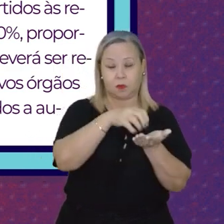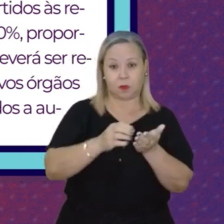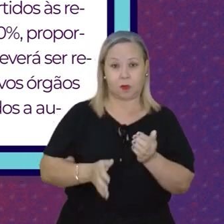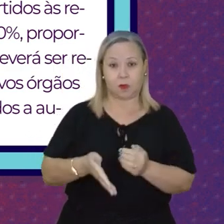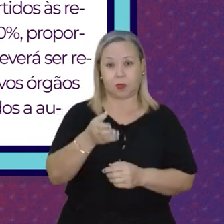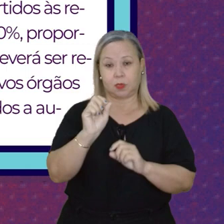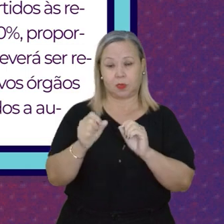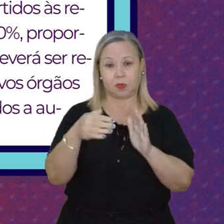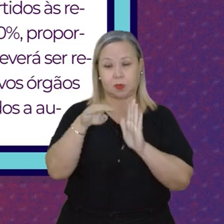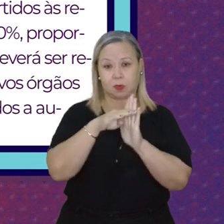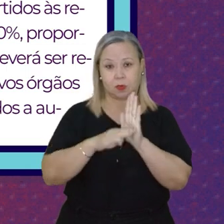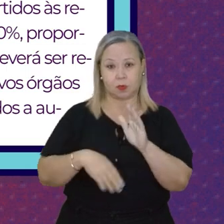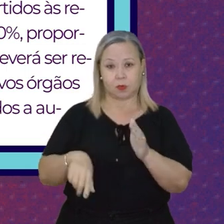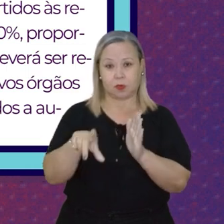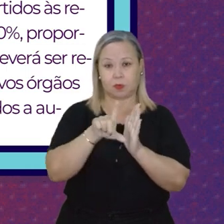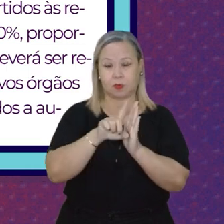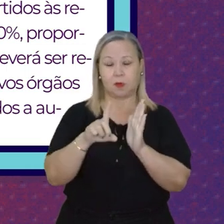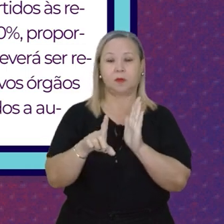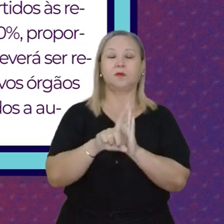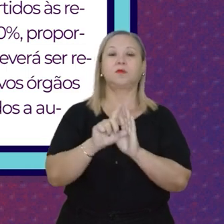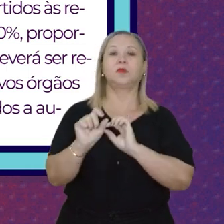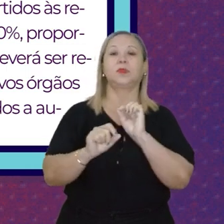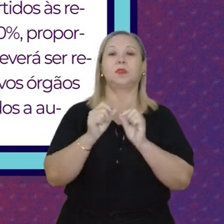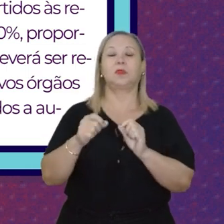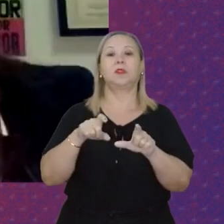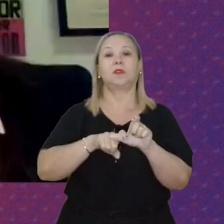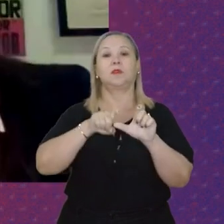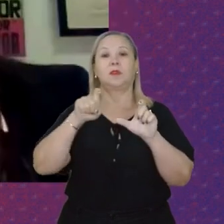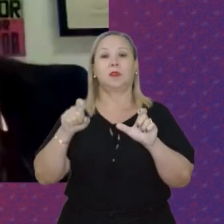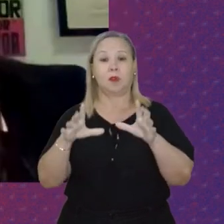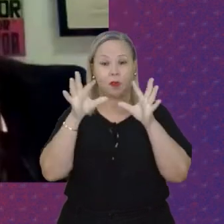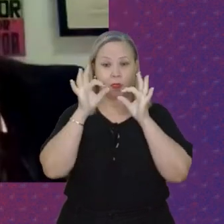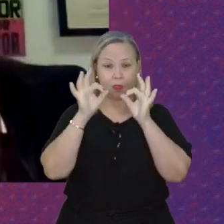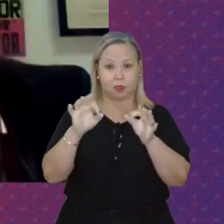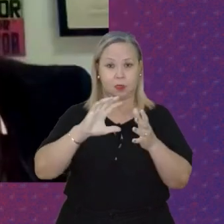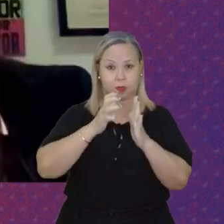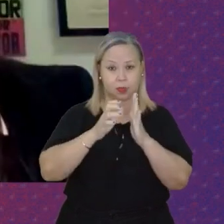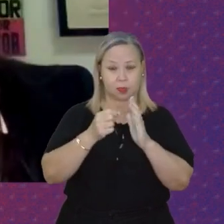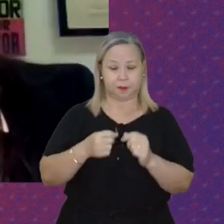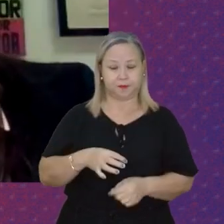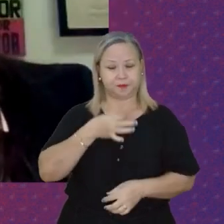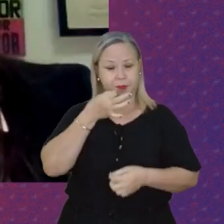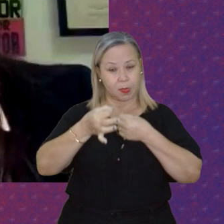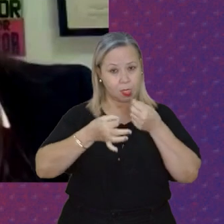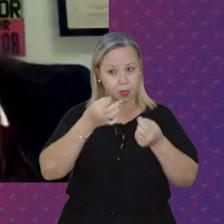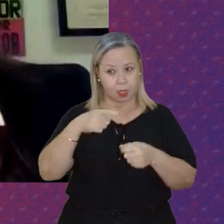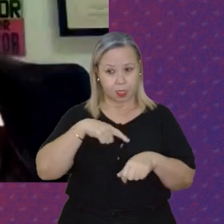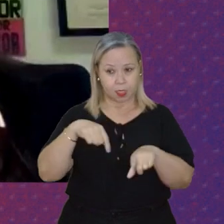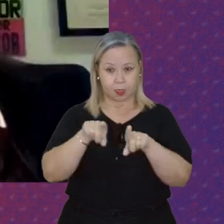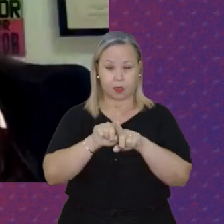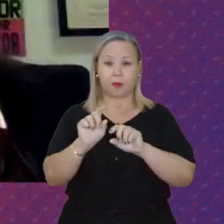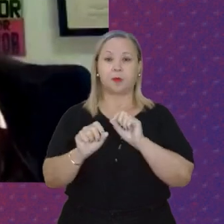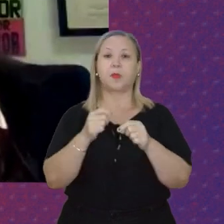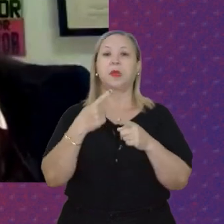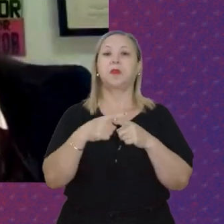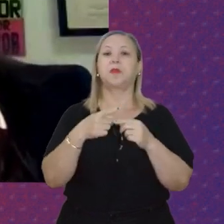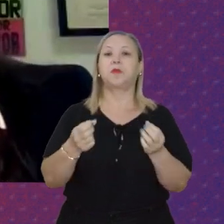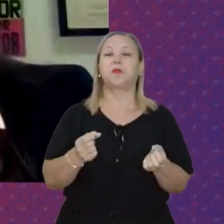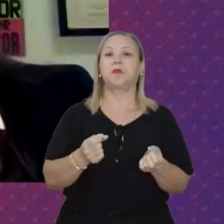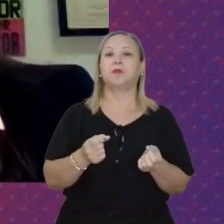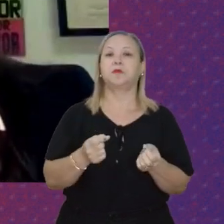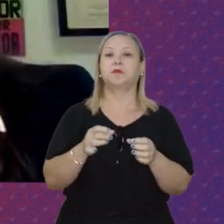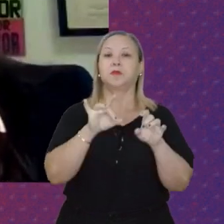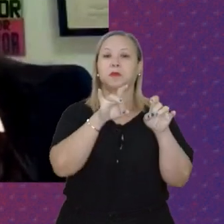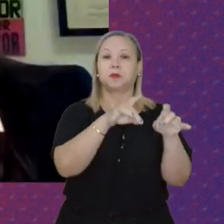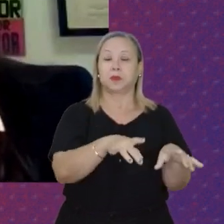normas estatutárias, considerados a autonomia e o interesse partidário. Fica aqui uma crítica porque eles deixaram de contemplar as